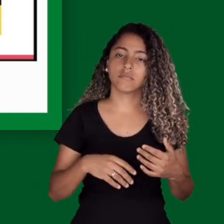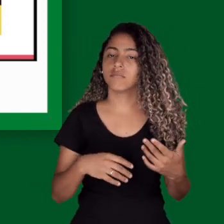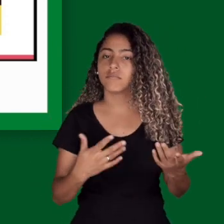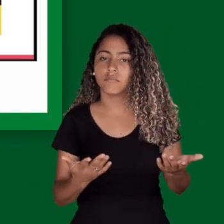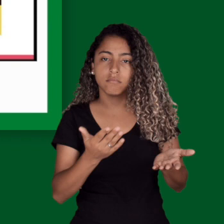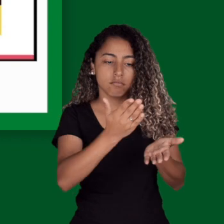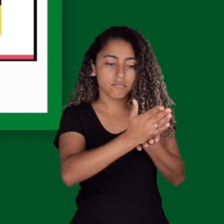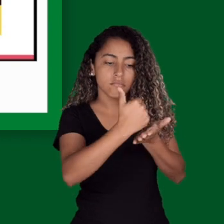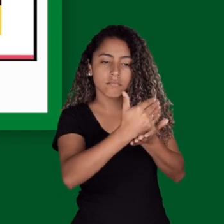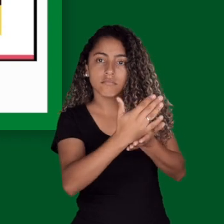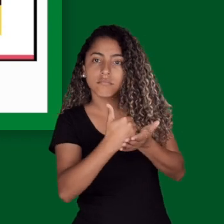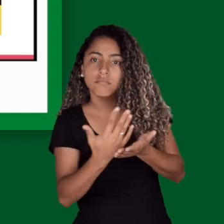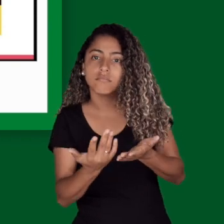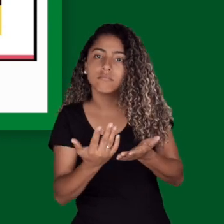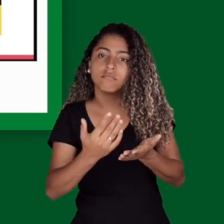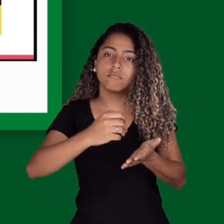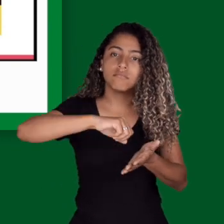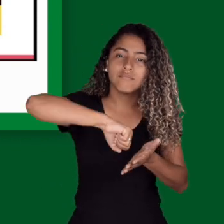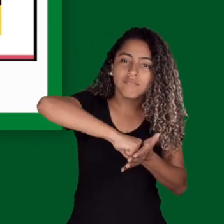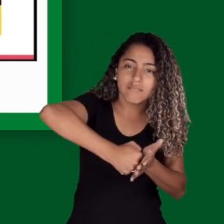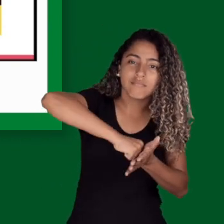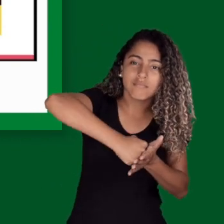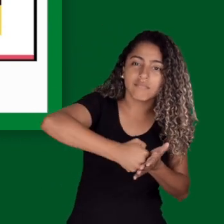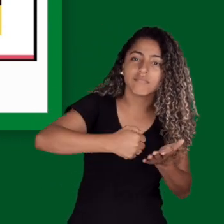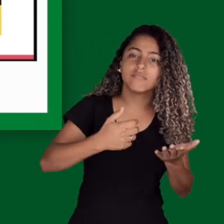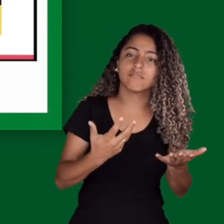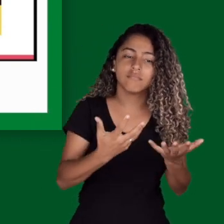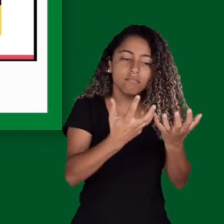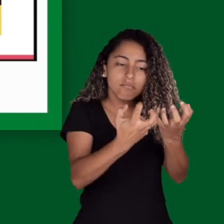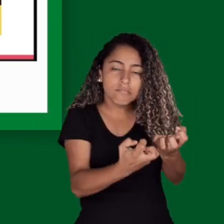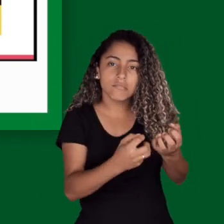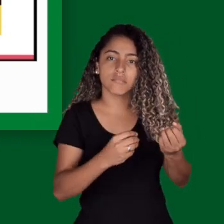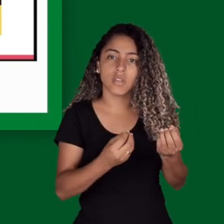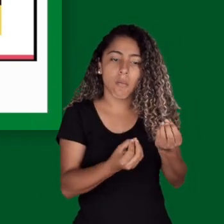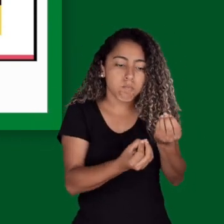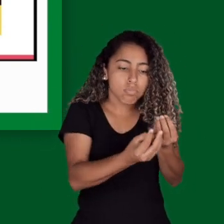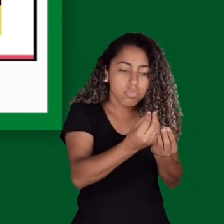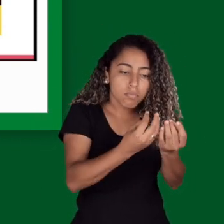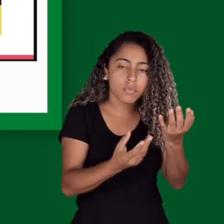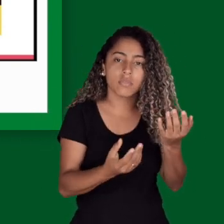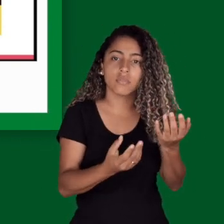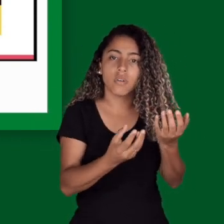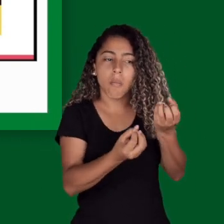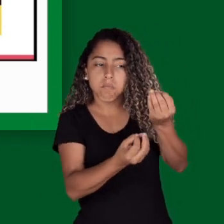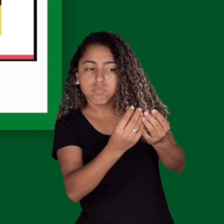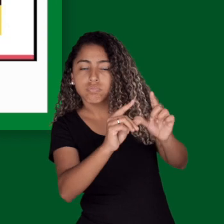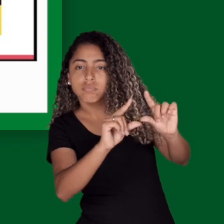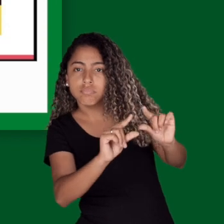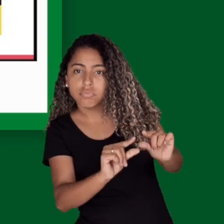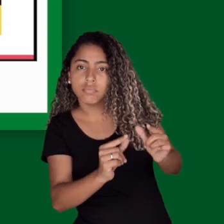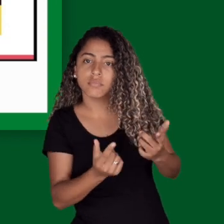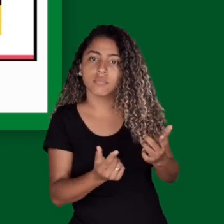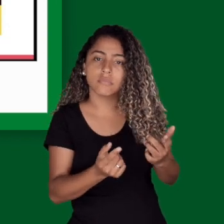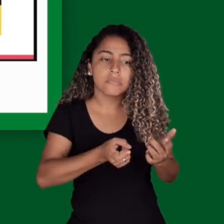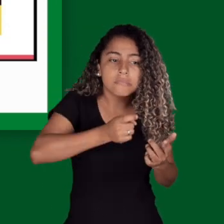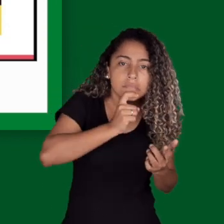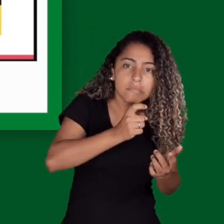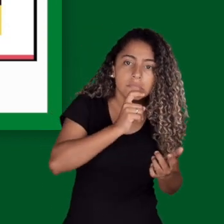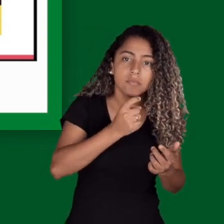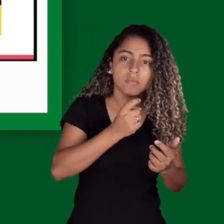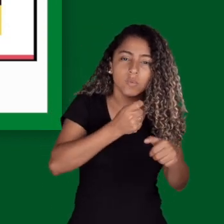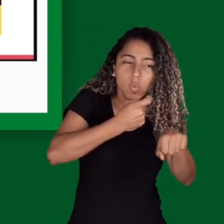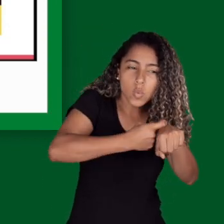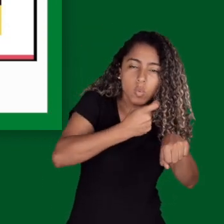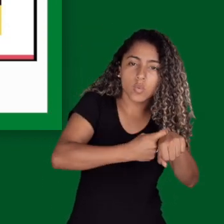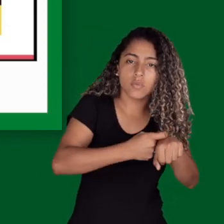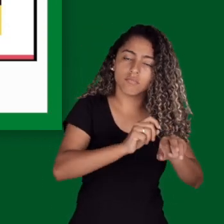comestíveis ou indesejáveis, fracionamento, moagem, secagem, fermentação,